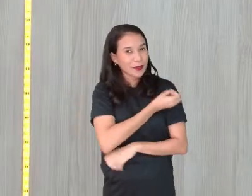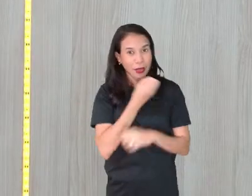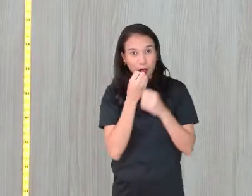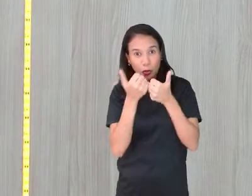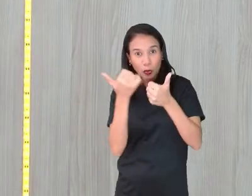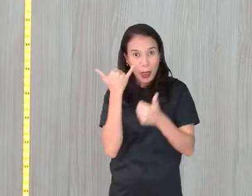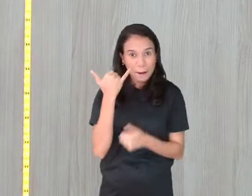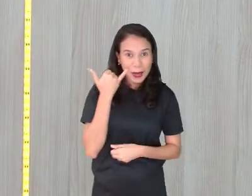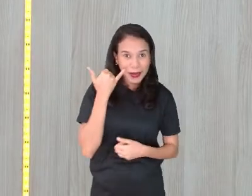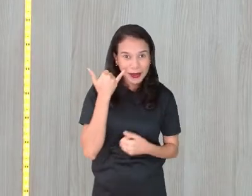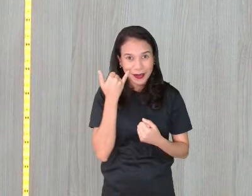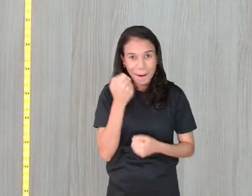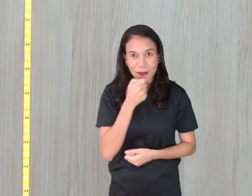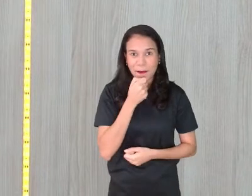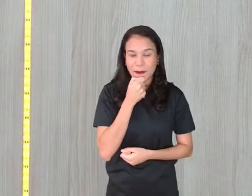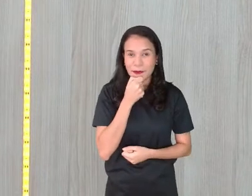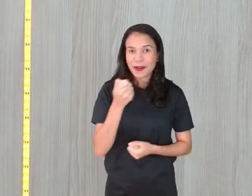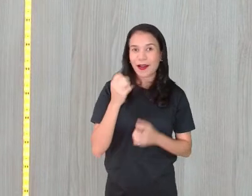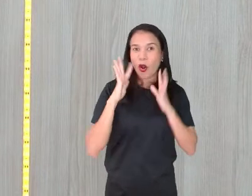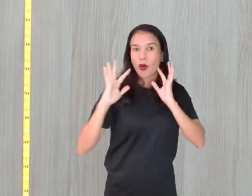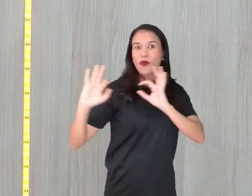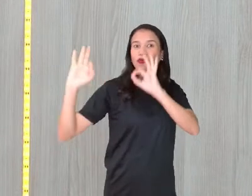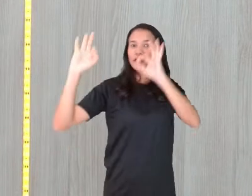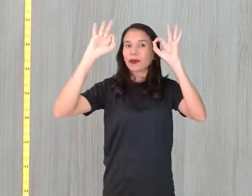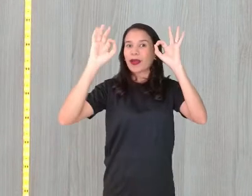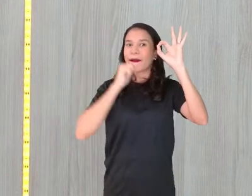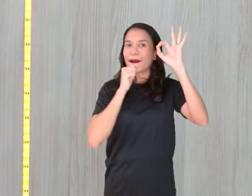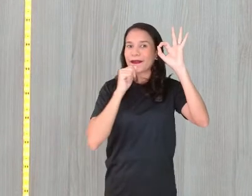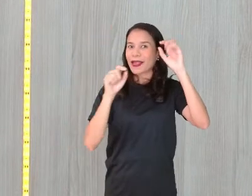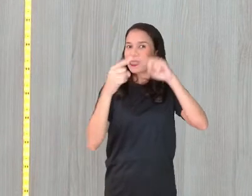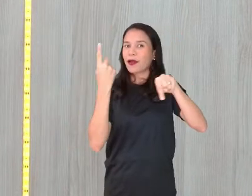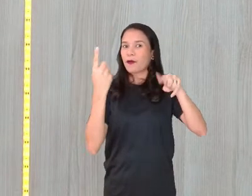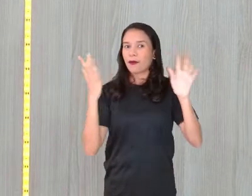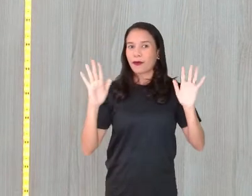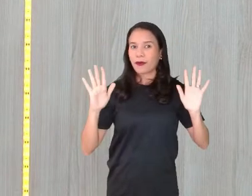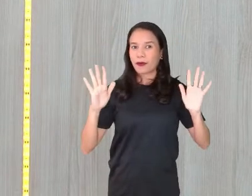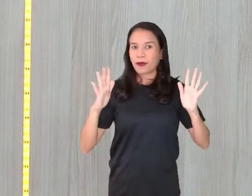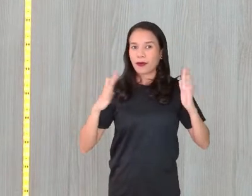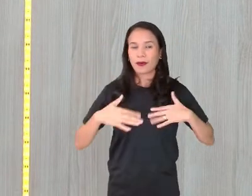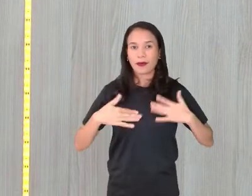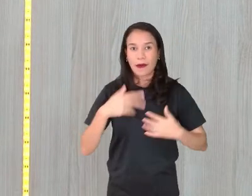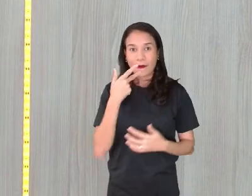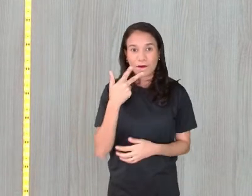Billy Paul? O som tá bom? Primeiríssima de luxo? Não, nadão? Falão.